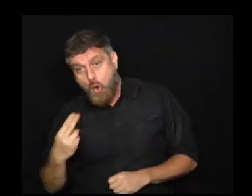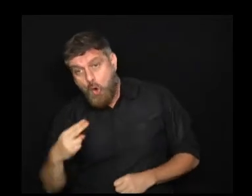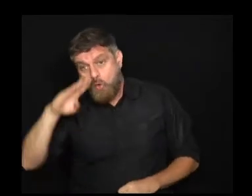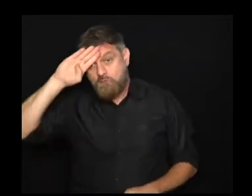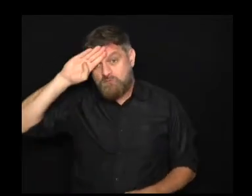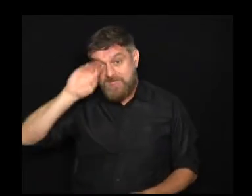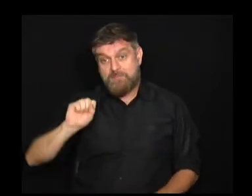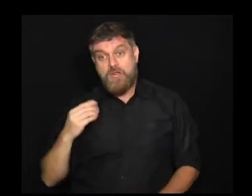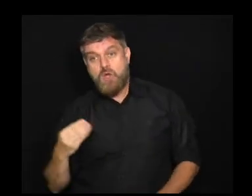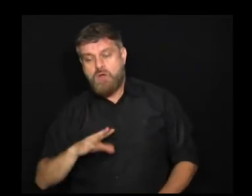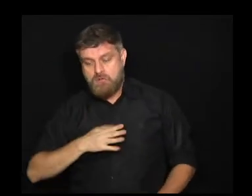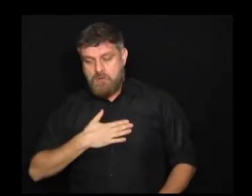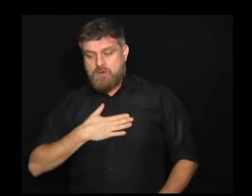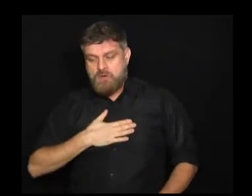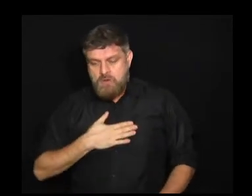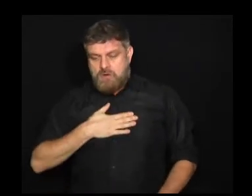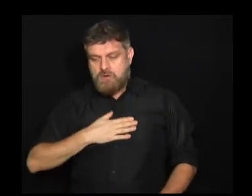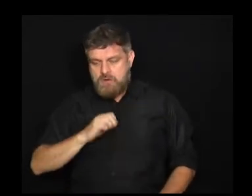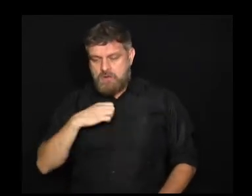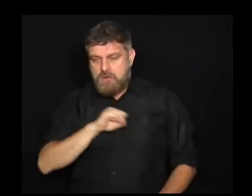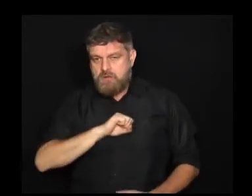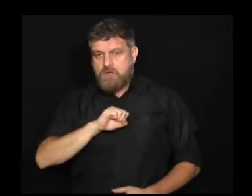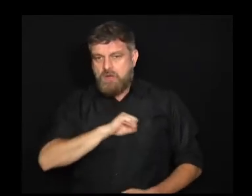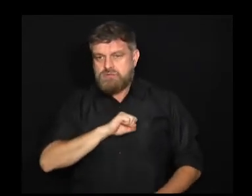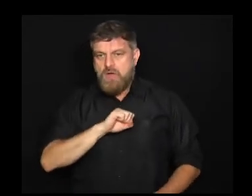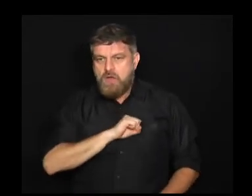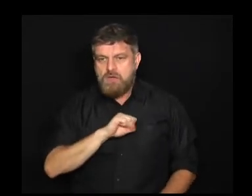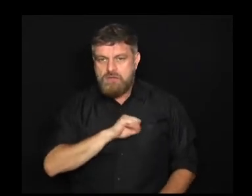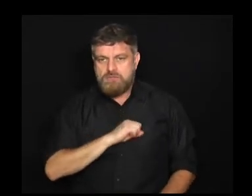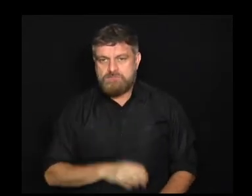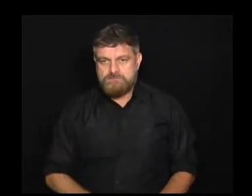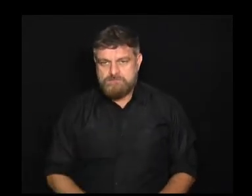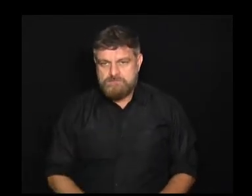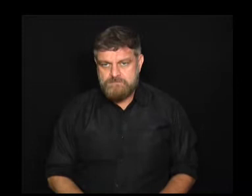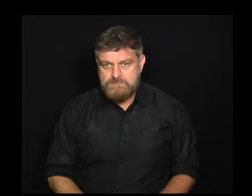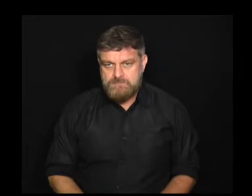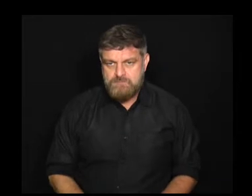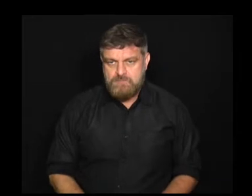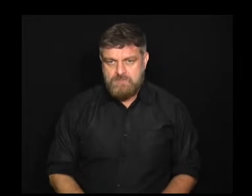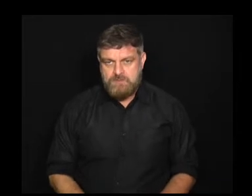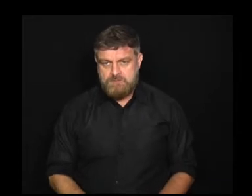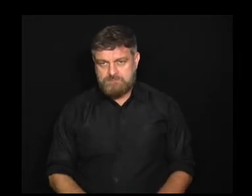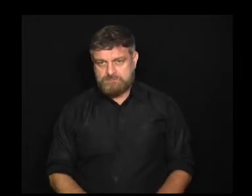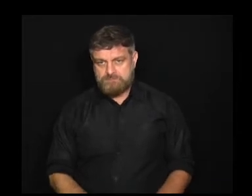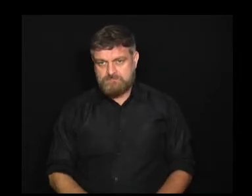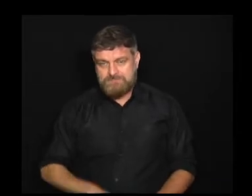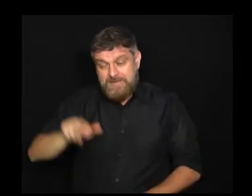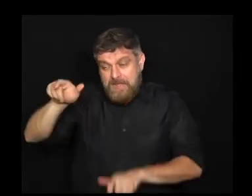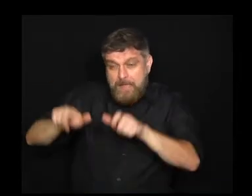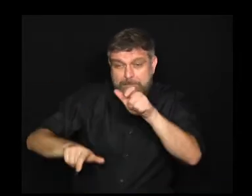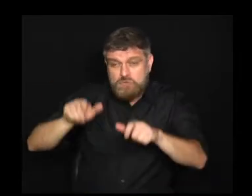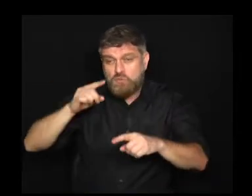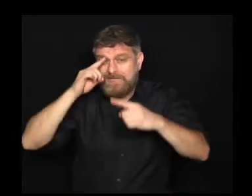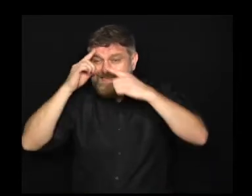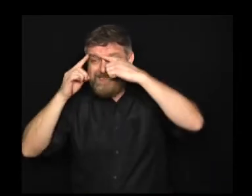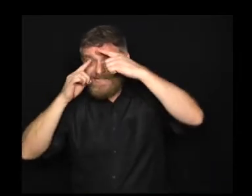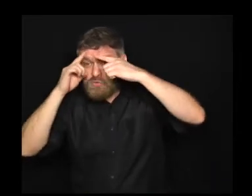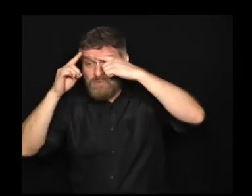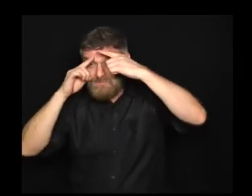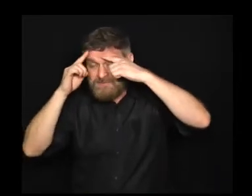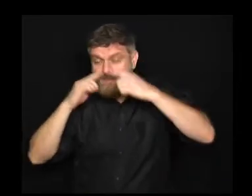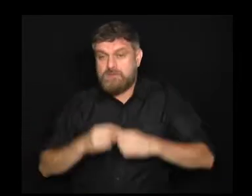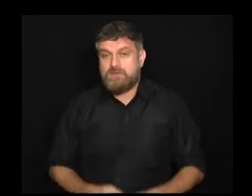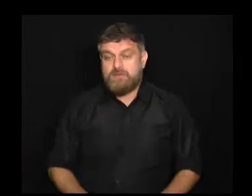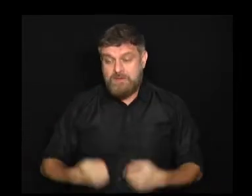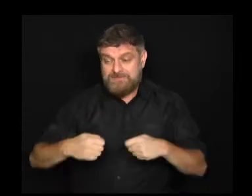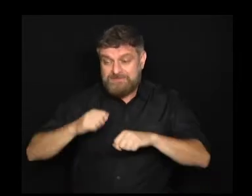já é suspeito, tá? E para quem ainda não tá, que ainda tem alguma dúvida, é importante deixar claro que o